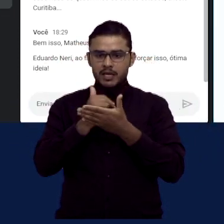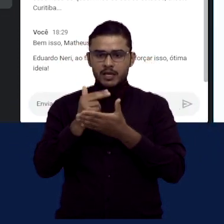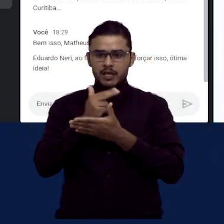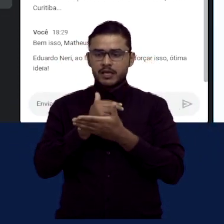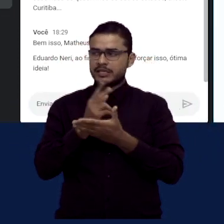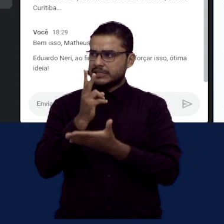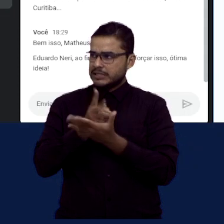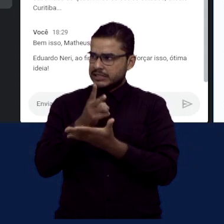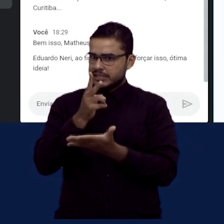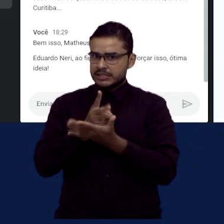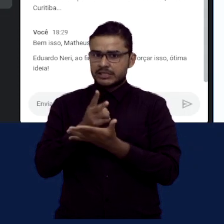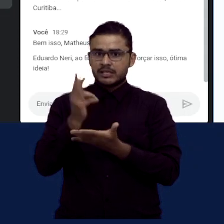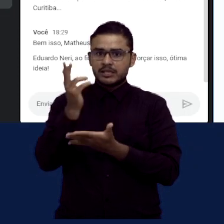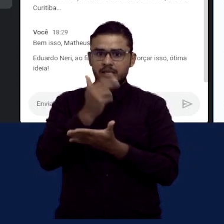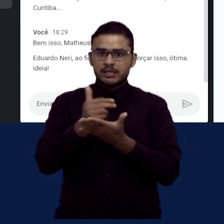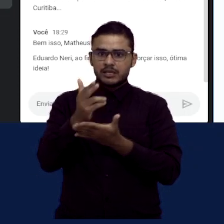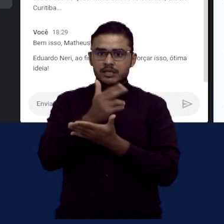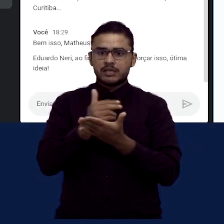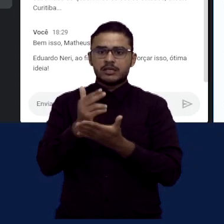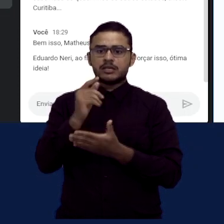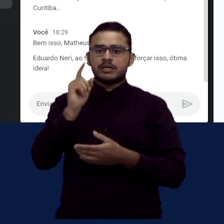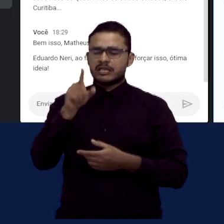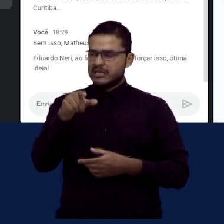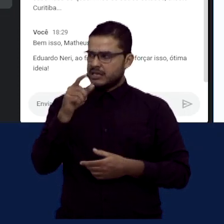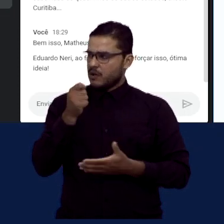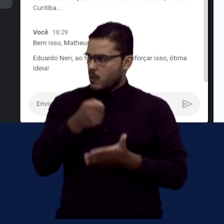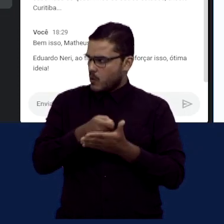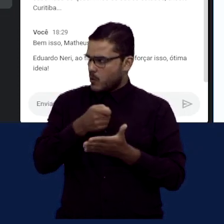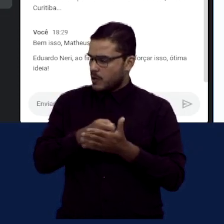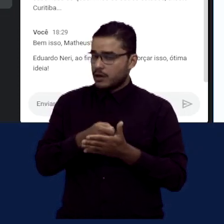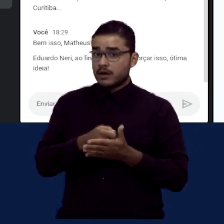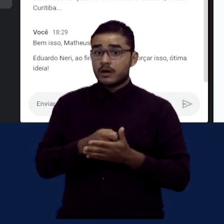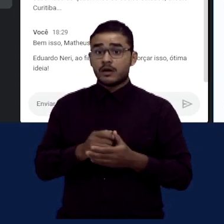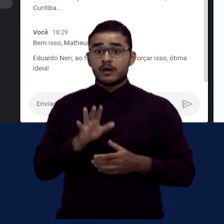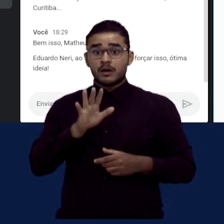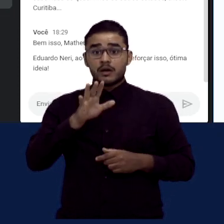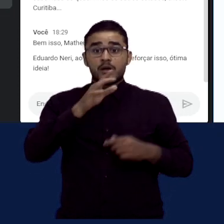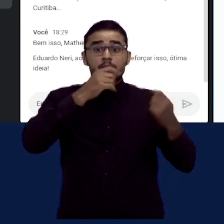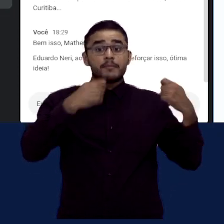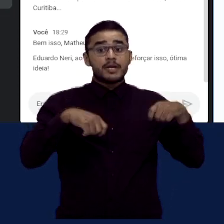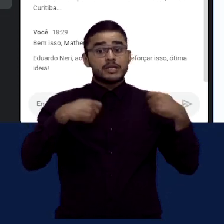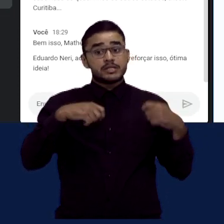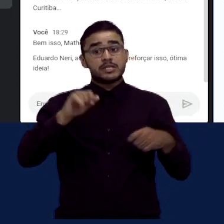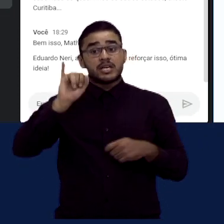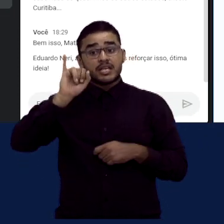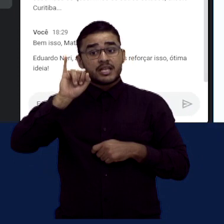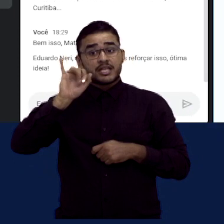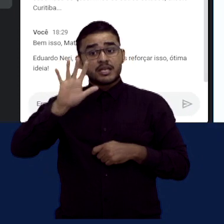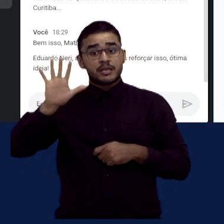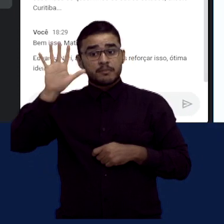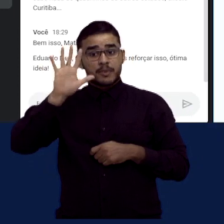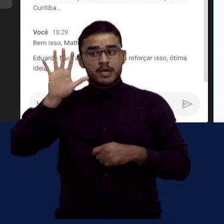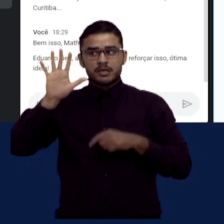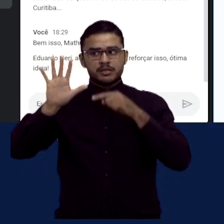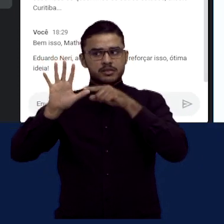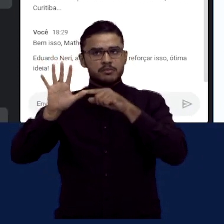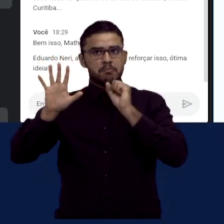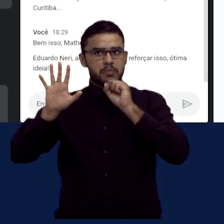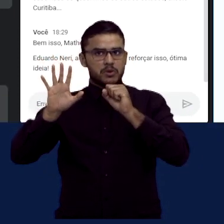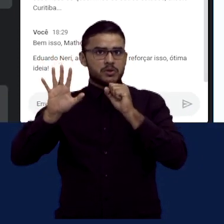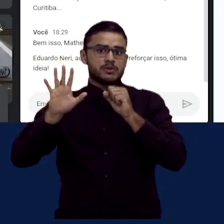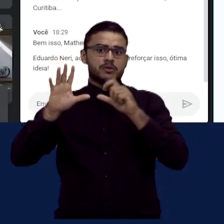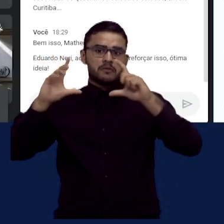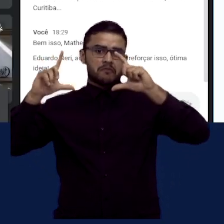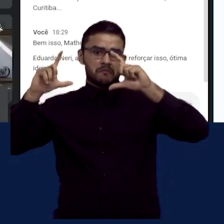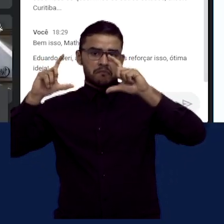assim. Na definição do McCloud, quadrinhos tem que ter imagens. Imagens podem ser uma série de coisas.